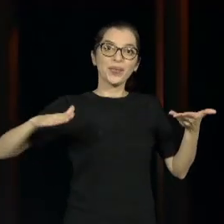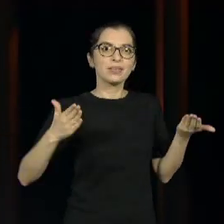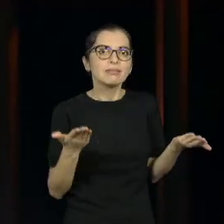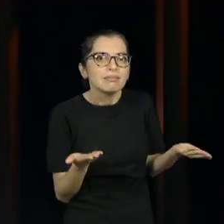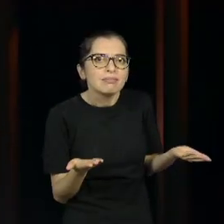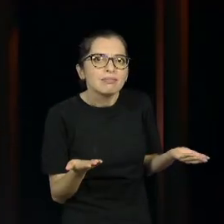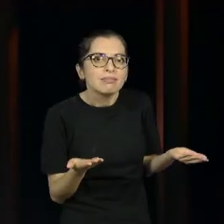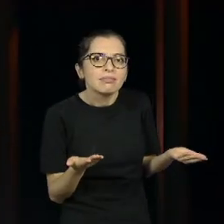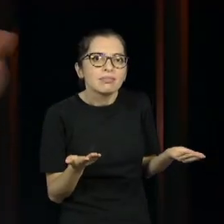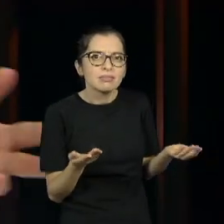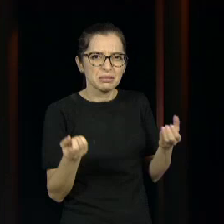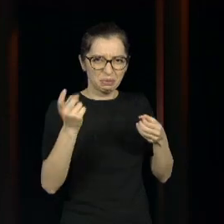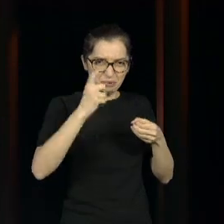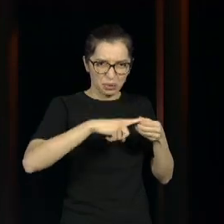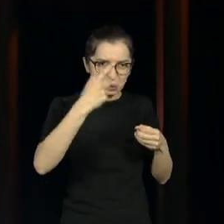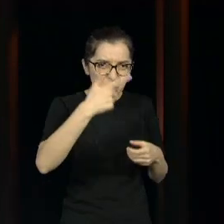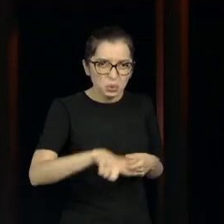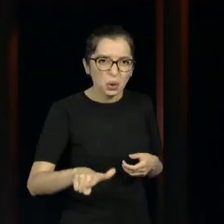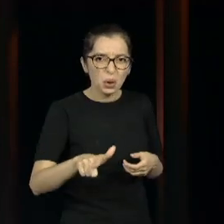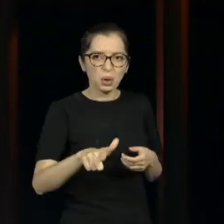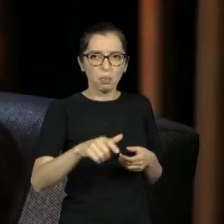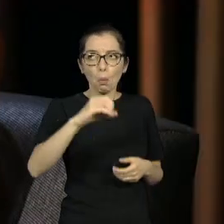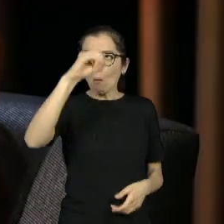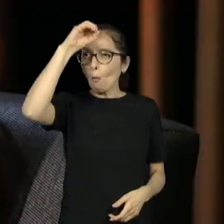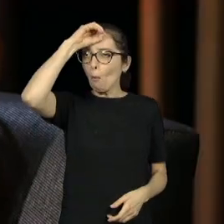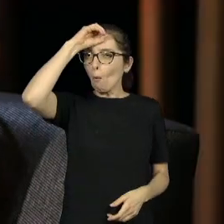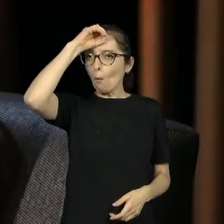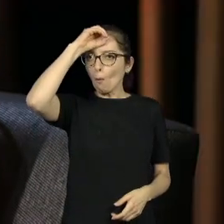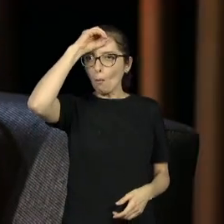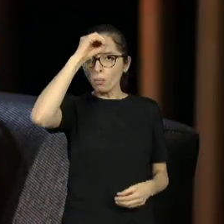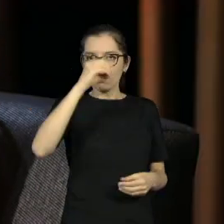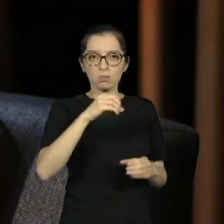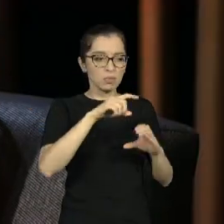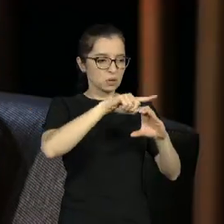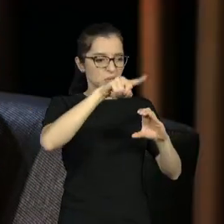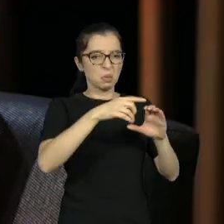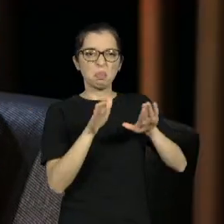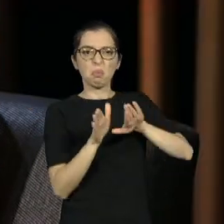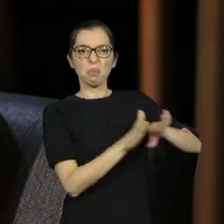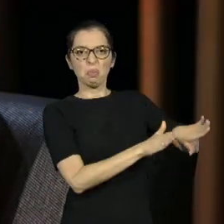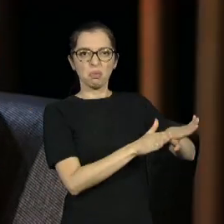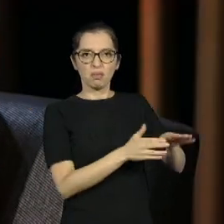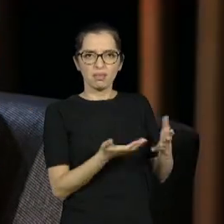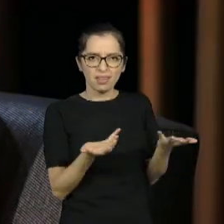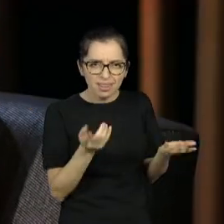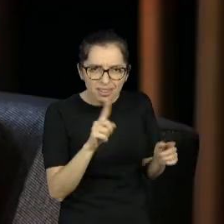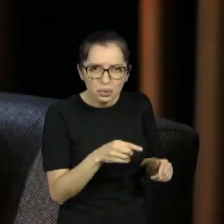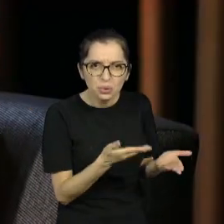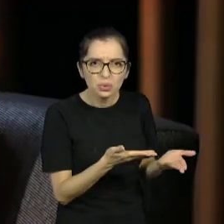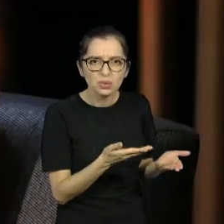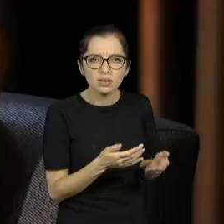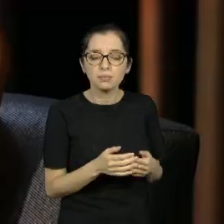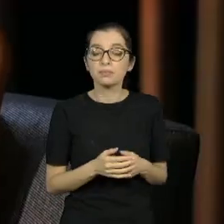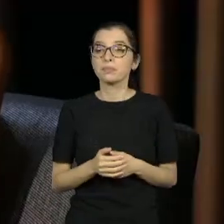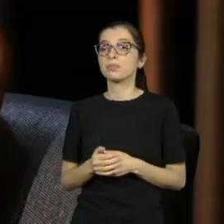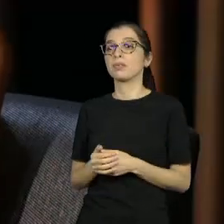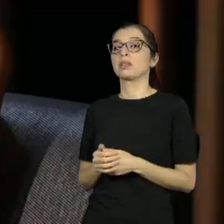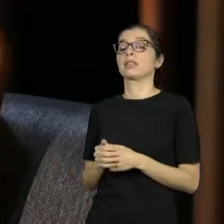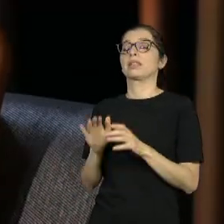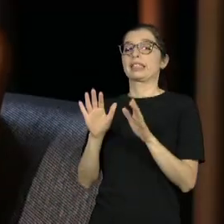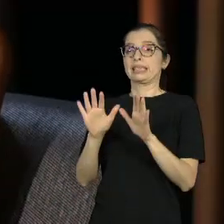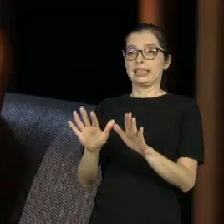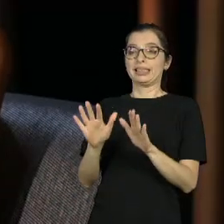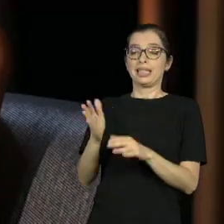um risco de voltar um racismo científico ou nós já estamos nele olha eu acho que os temos que